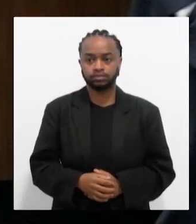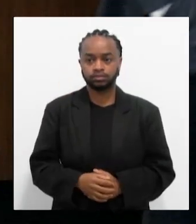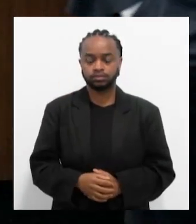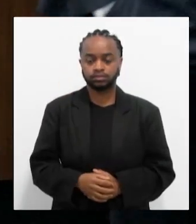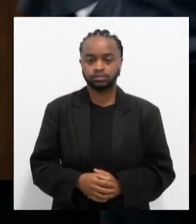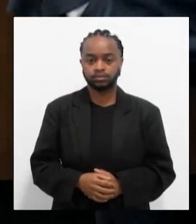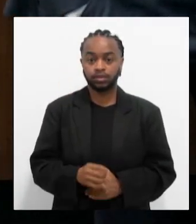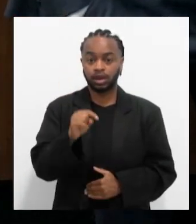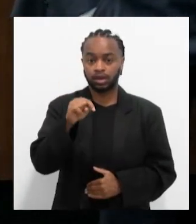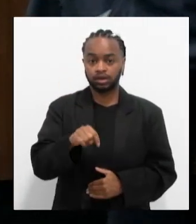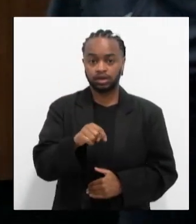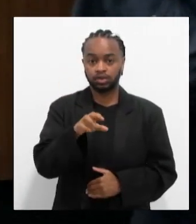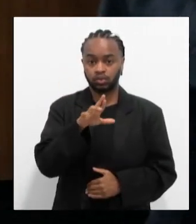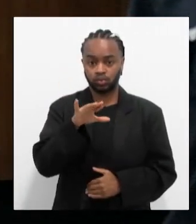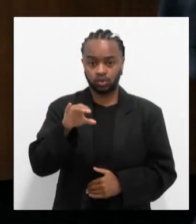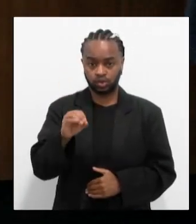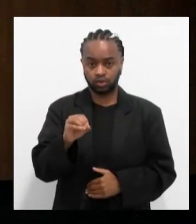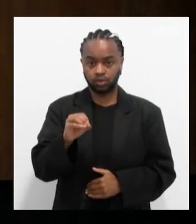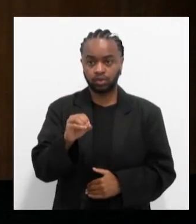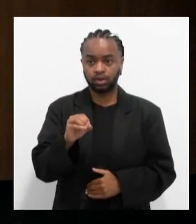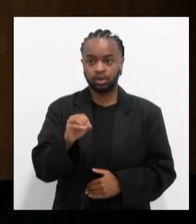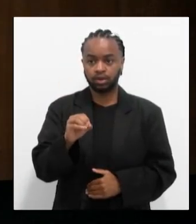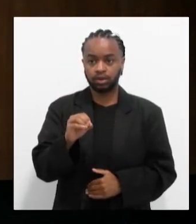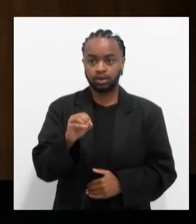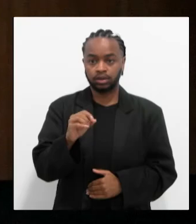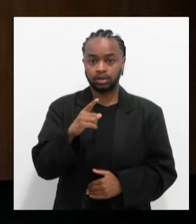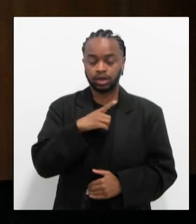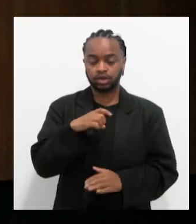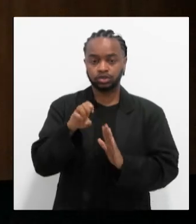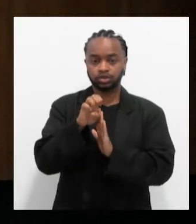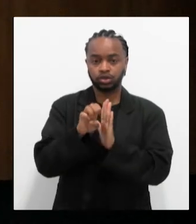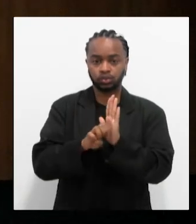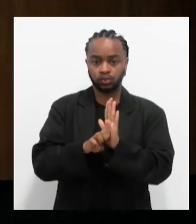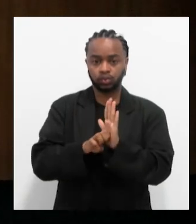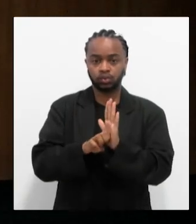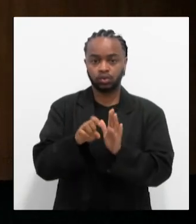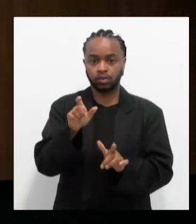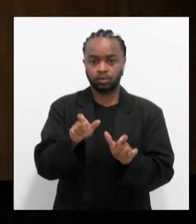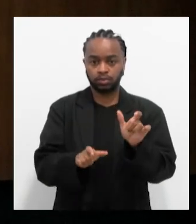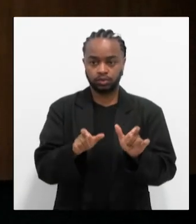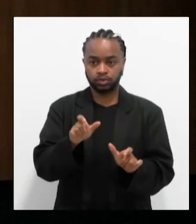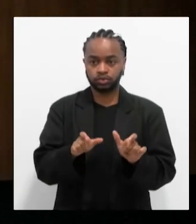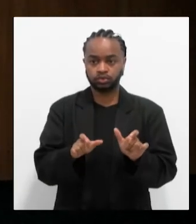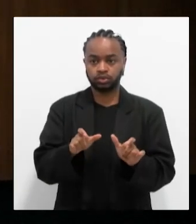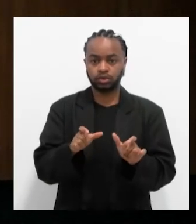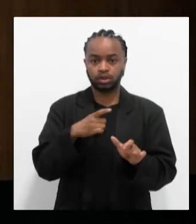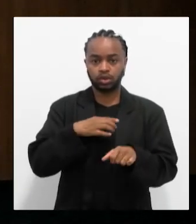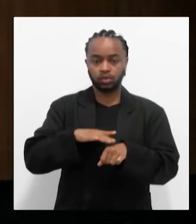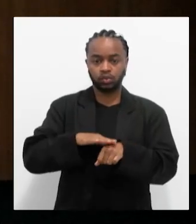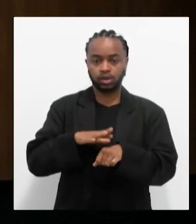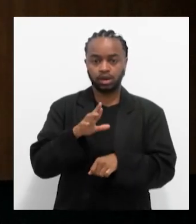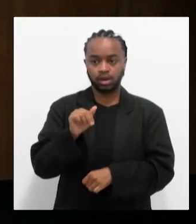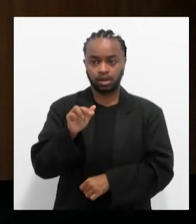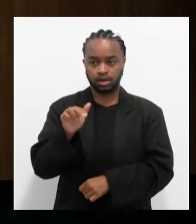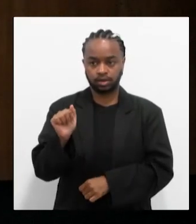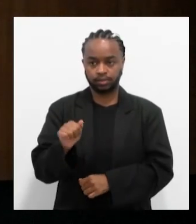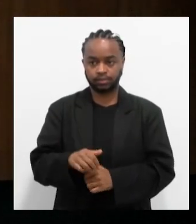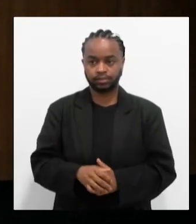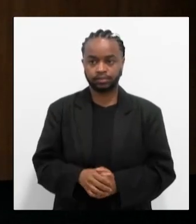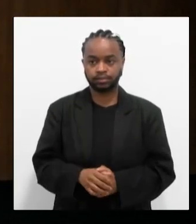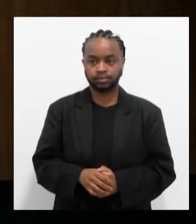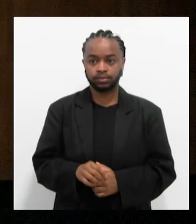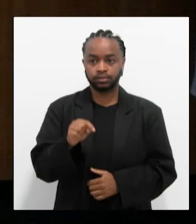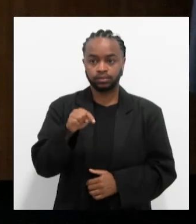temos aqui no Estado do Rio de Janeiro o Estatuto da Pessoa com Doenças Raras. O Estado do